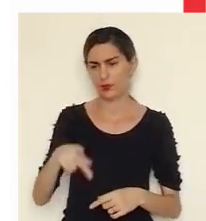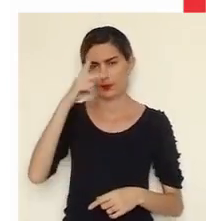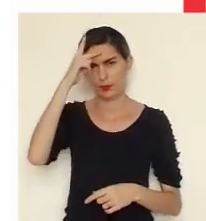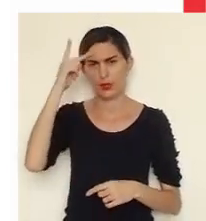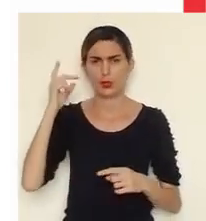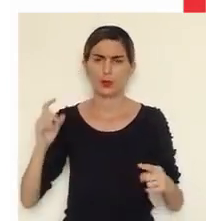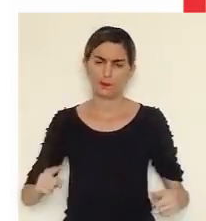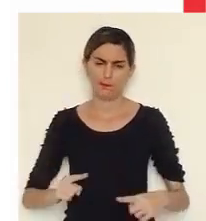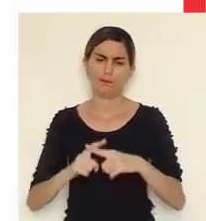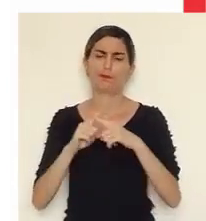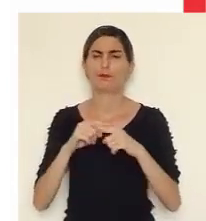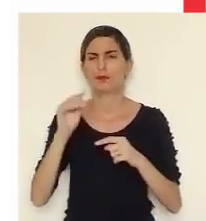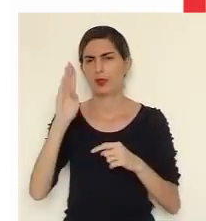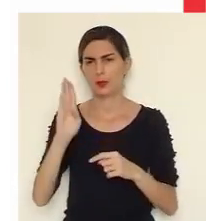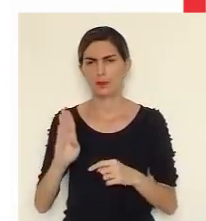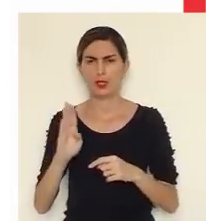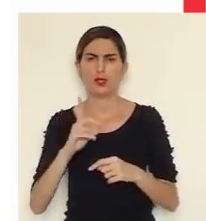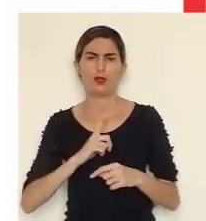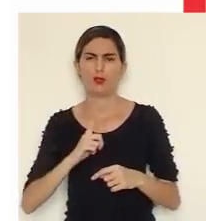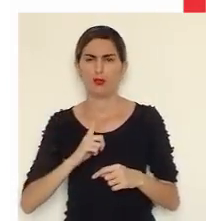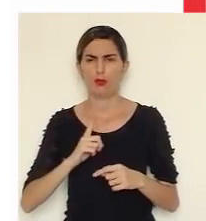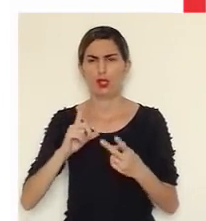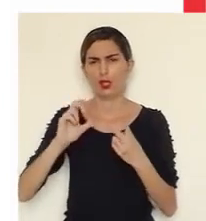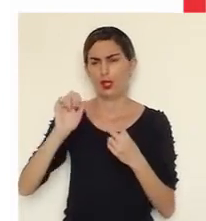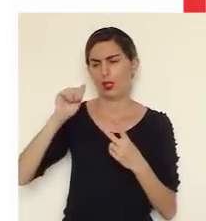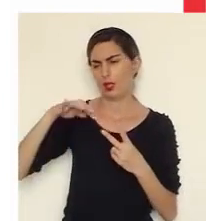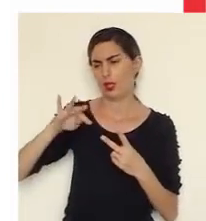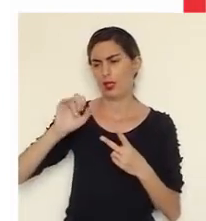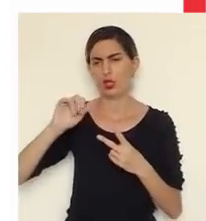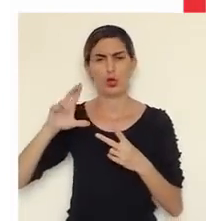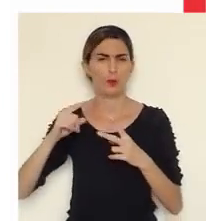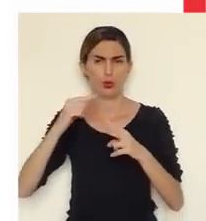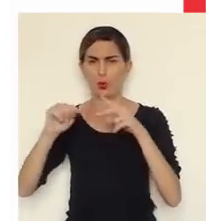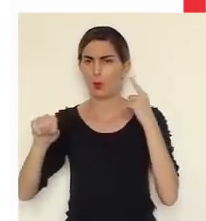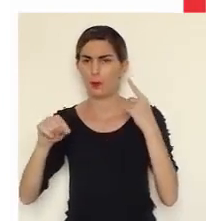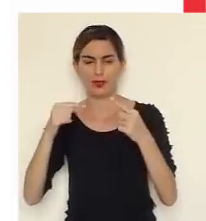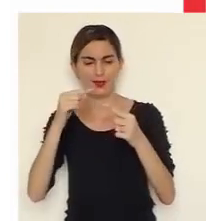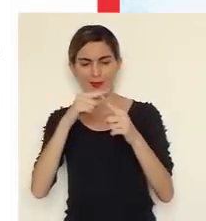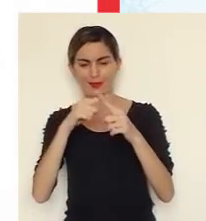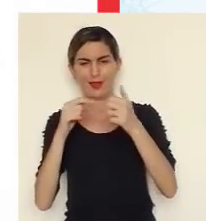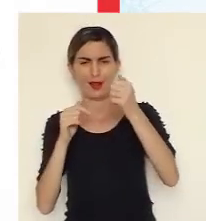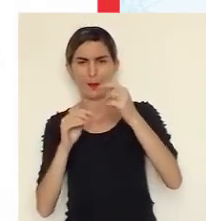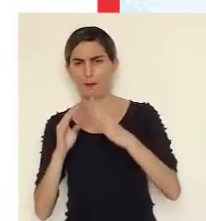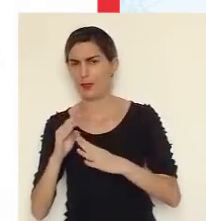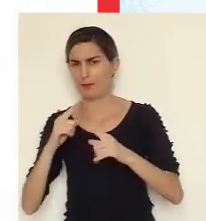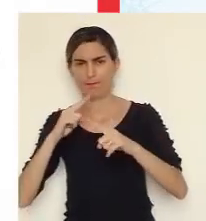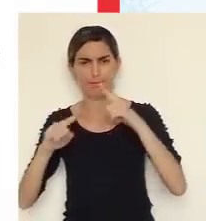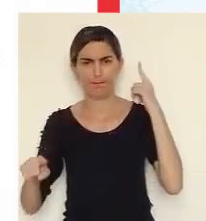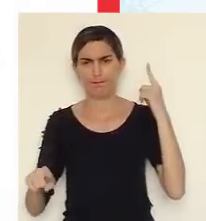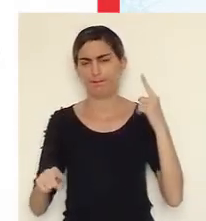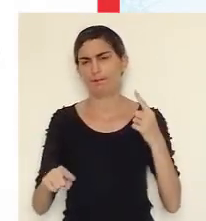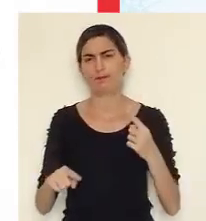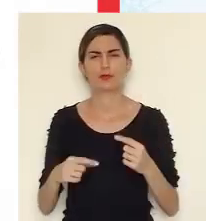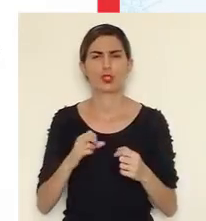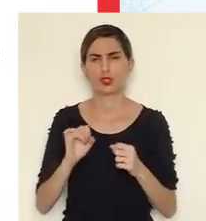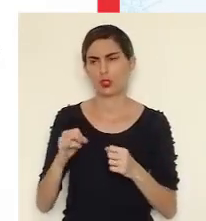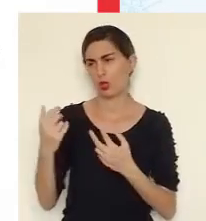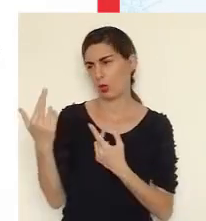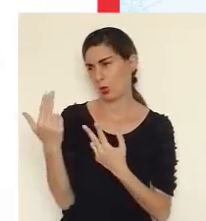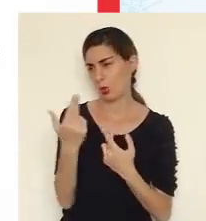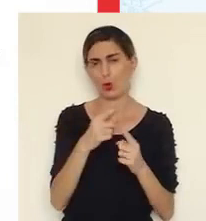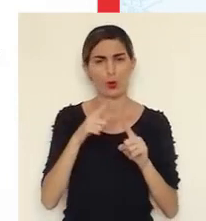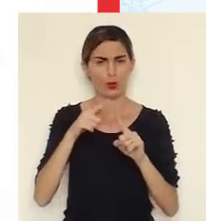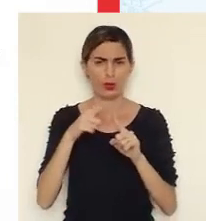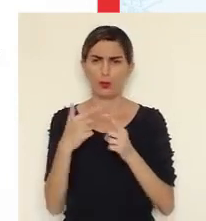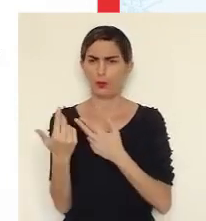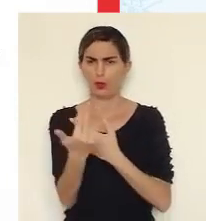do indivíduo. Os indivíduos B têm anticorpos anti-A em seu soro. Eles só poderão receber sangue